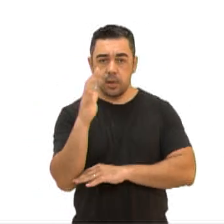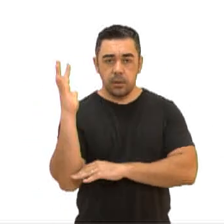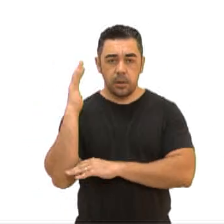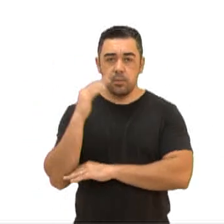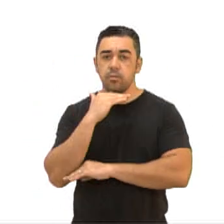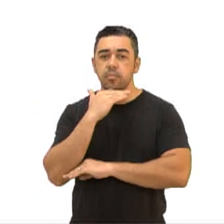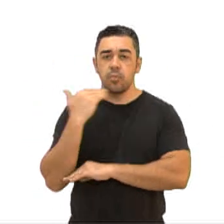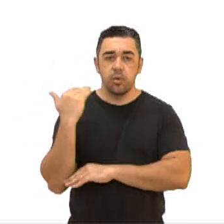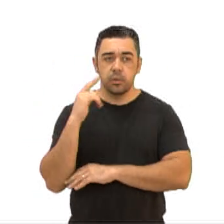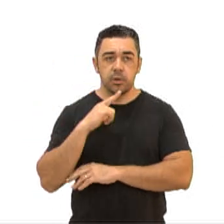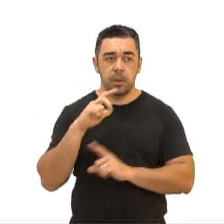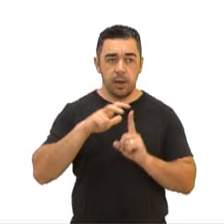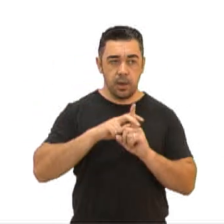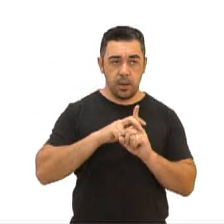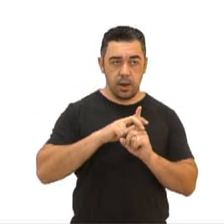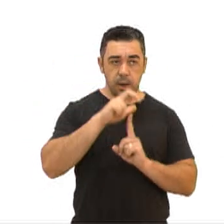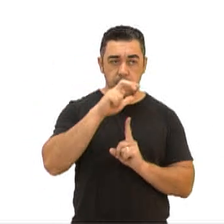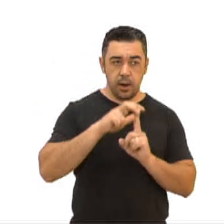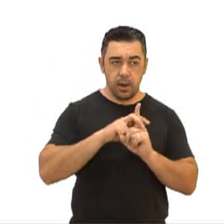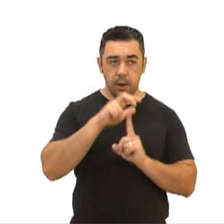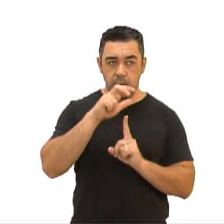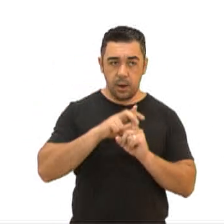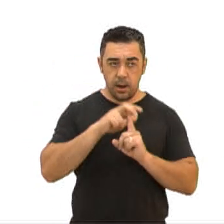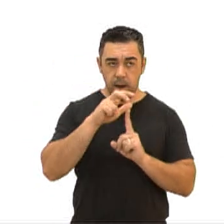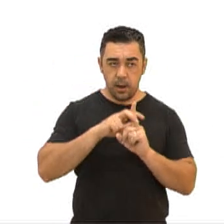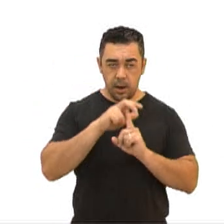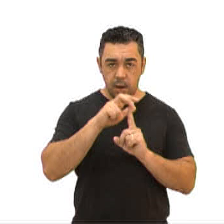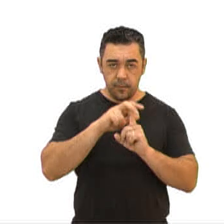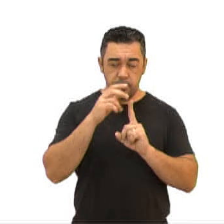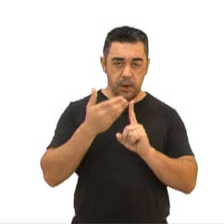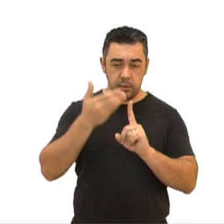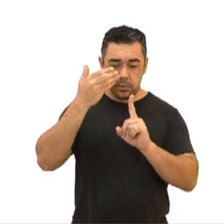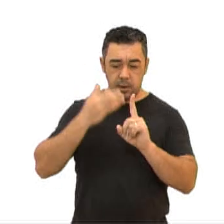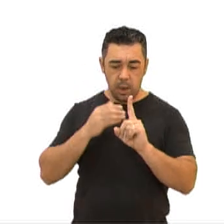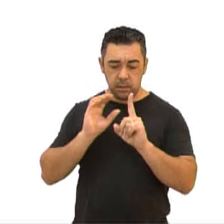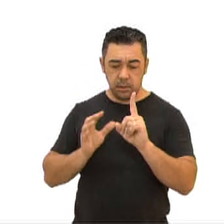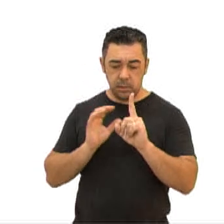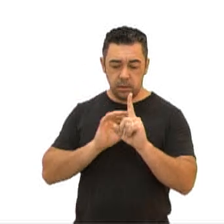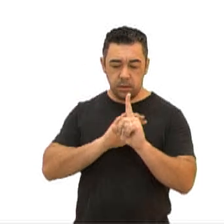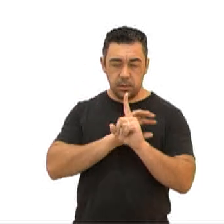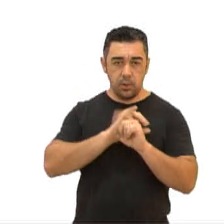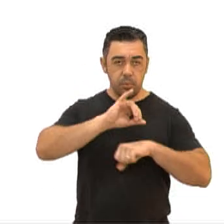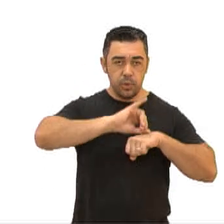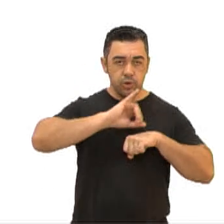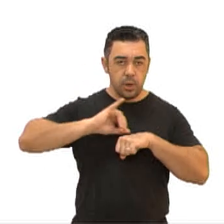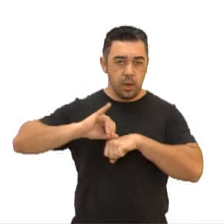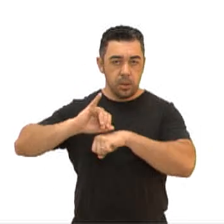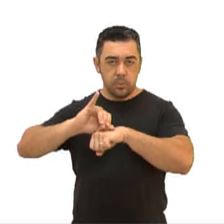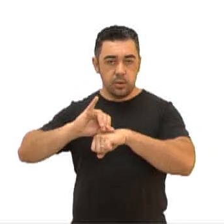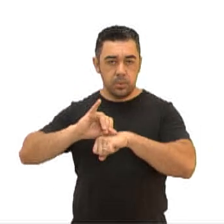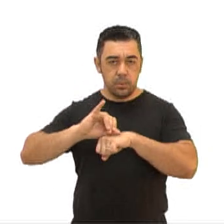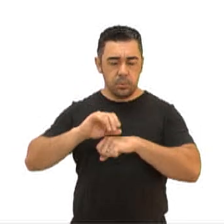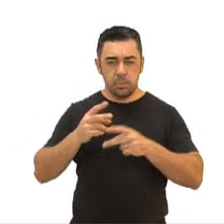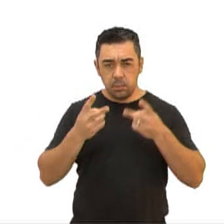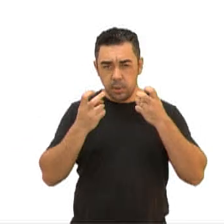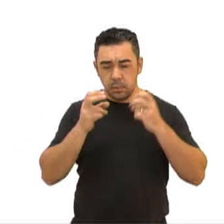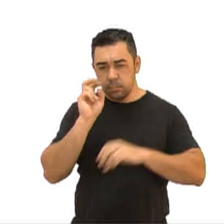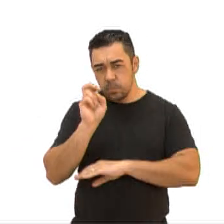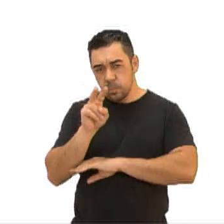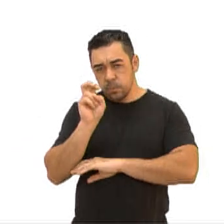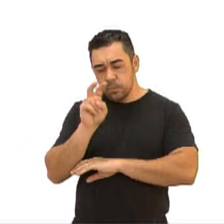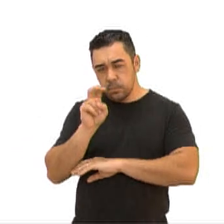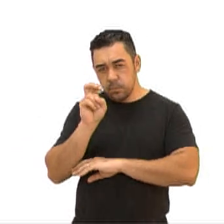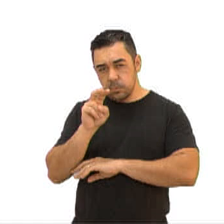mono. Então tem uma garrafa aqui e alguns objetos ali no fundo. É curioso que quanto mais tempo você observa uma